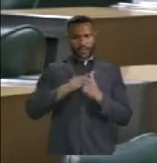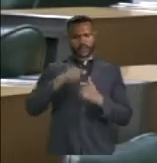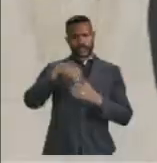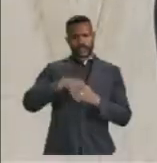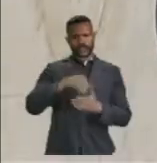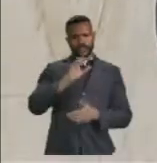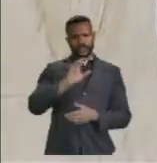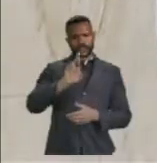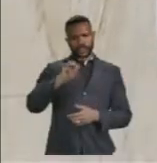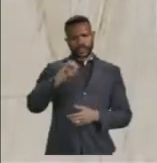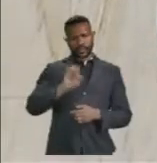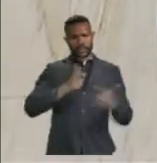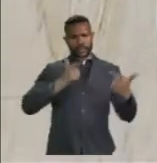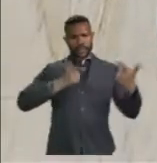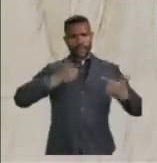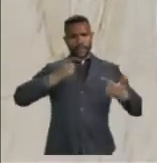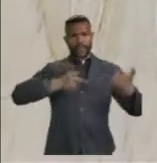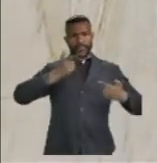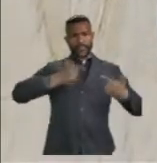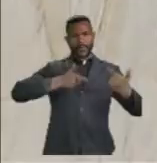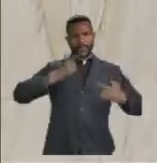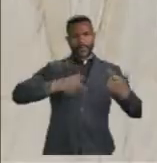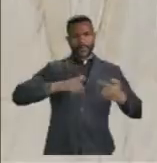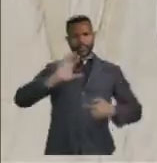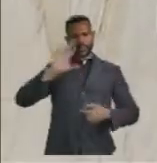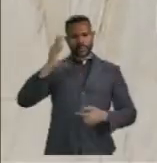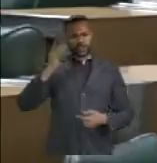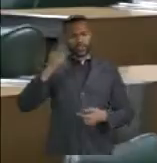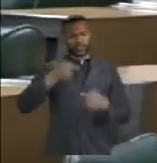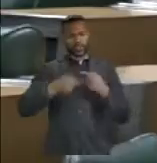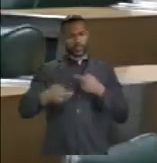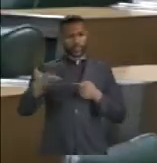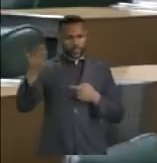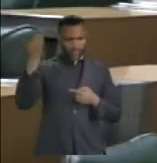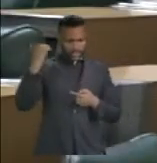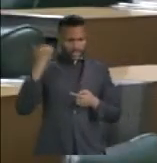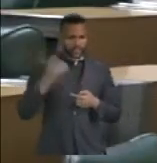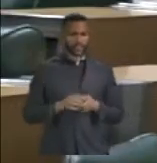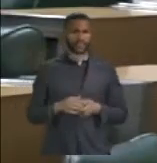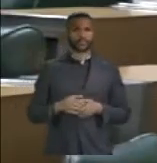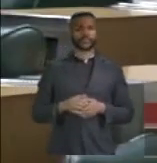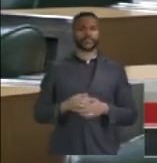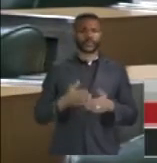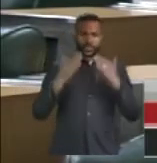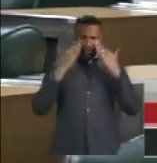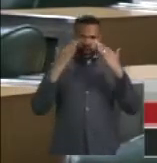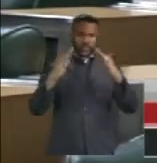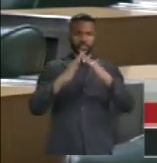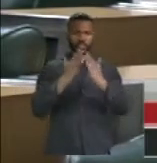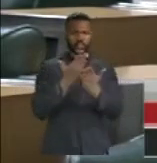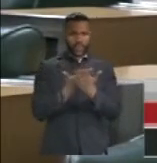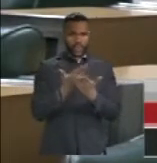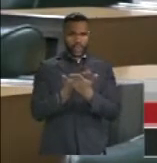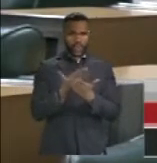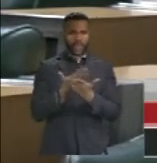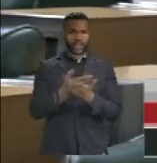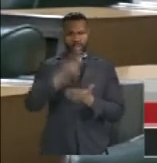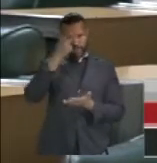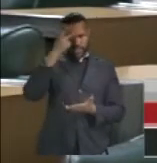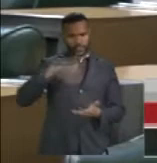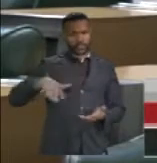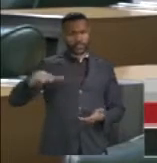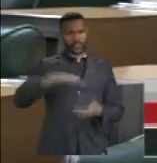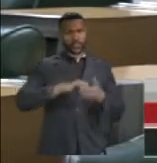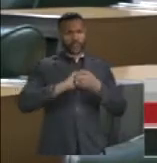ele troca tiros com o criminoso como foi o caso de carlos sastre a semana passada que matou um ladrão na frente de uma escola infantil todo mundo achava